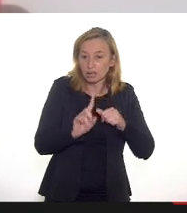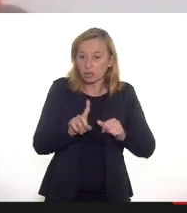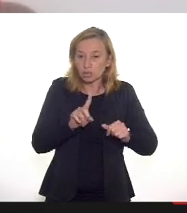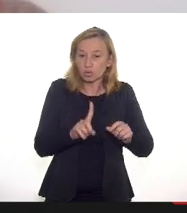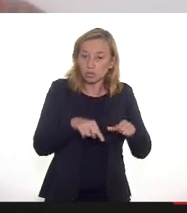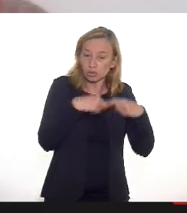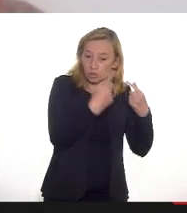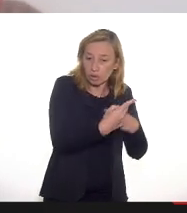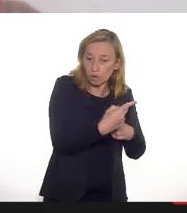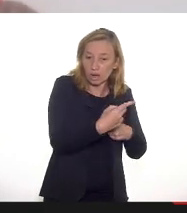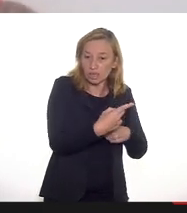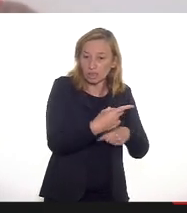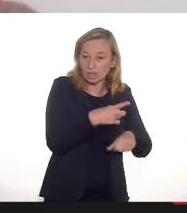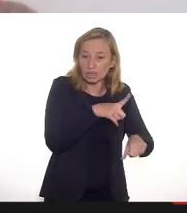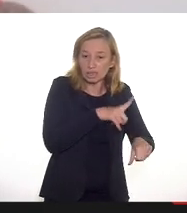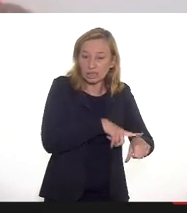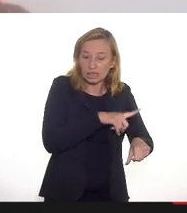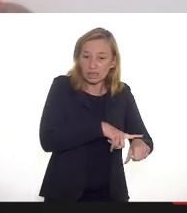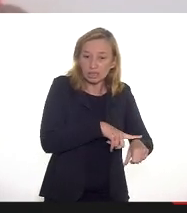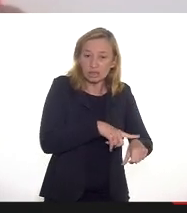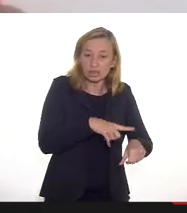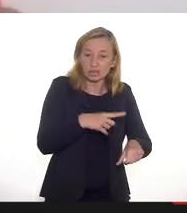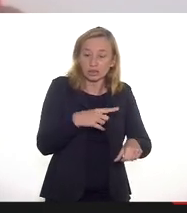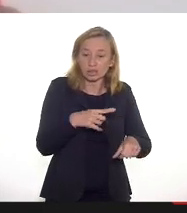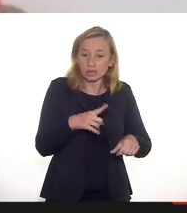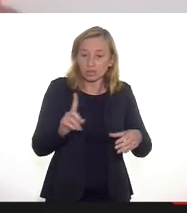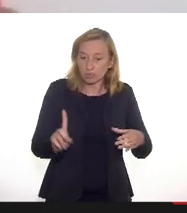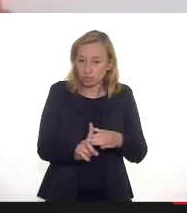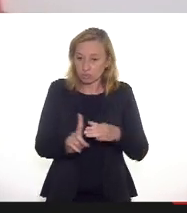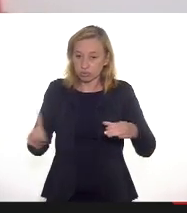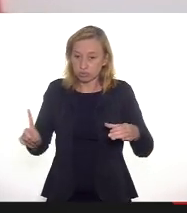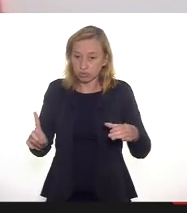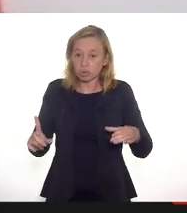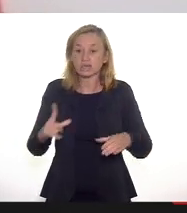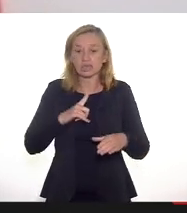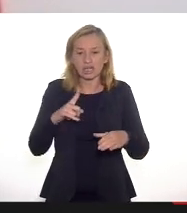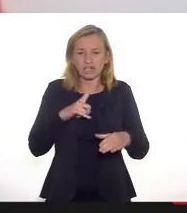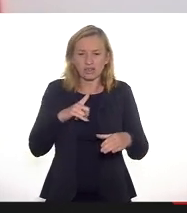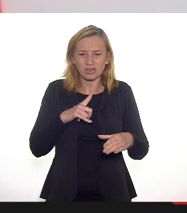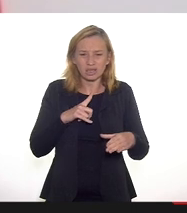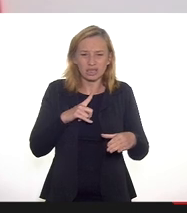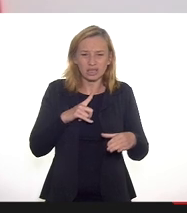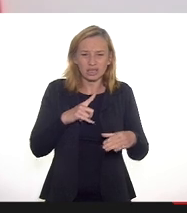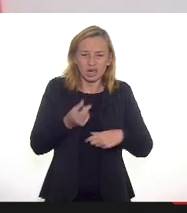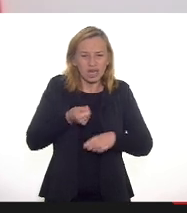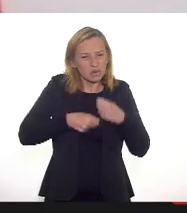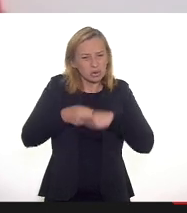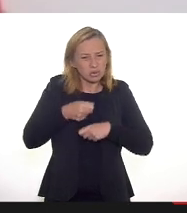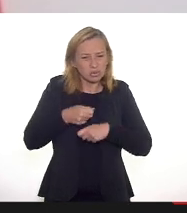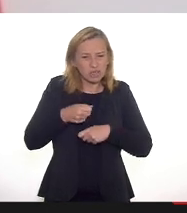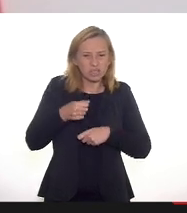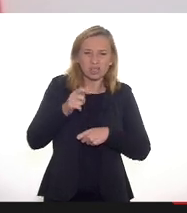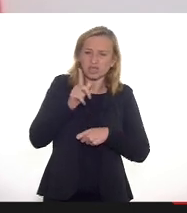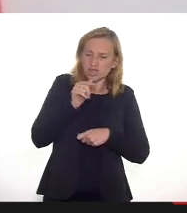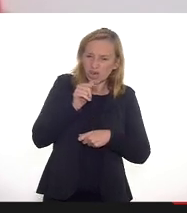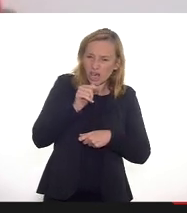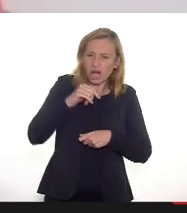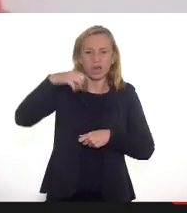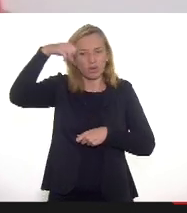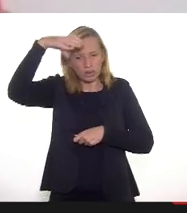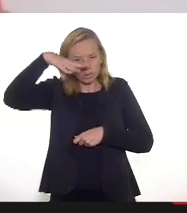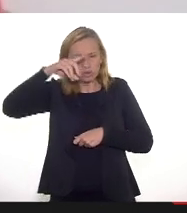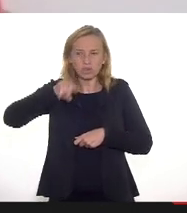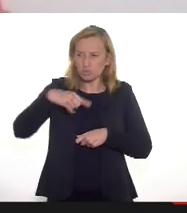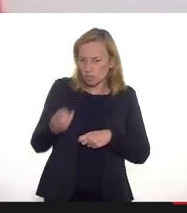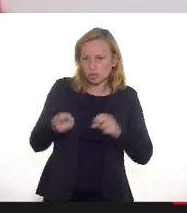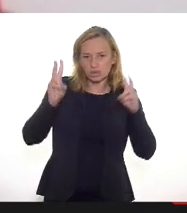em tempos de quarentena, teve economia, né, de água, luz e outras